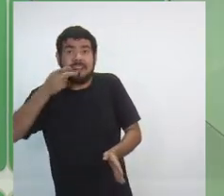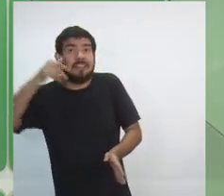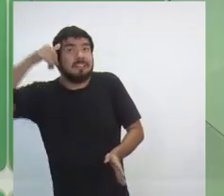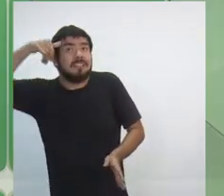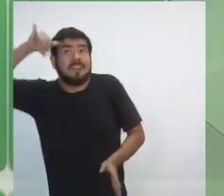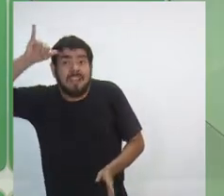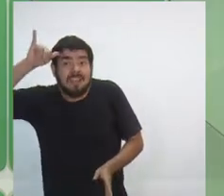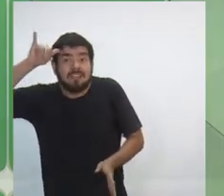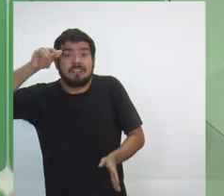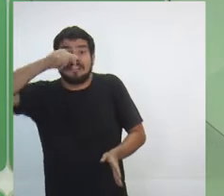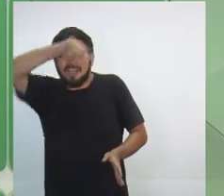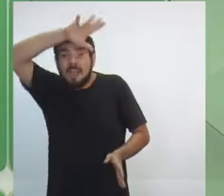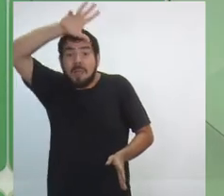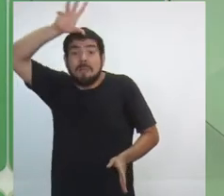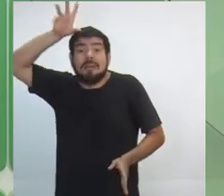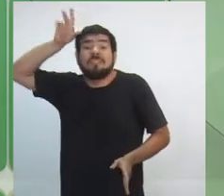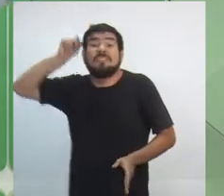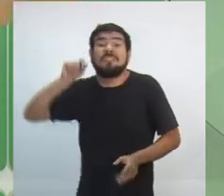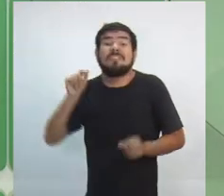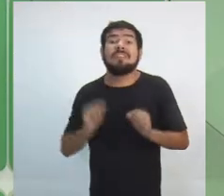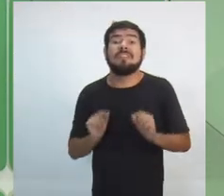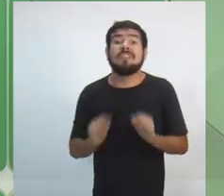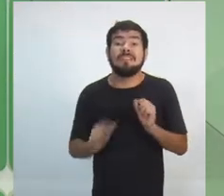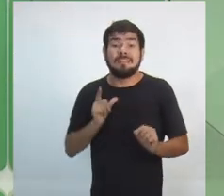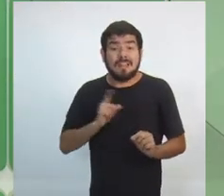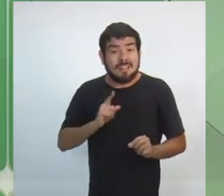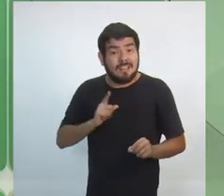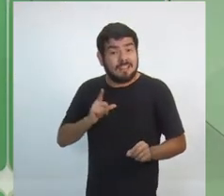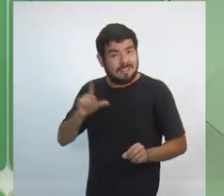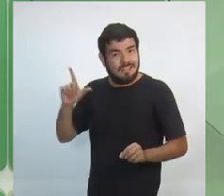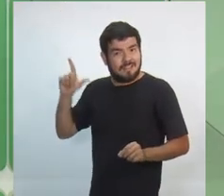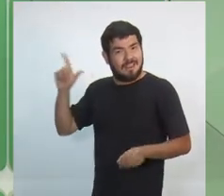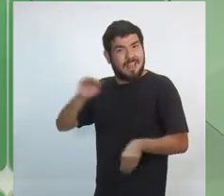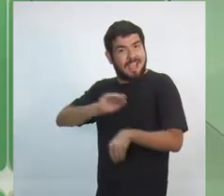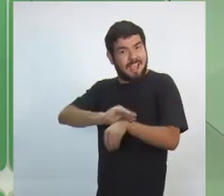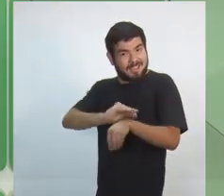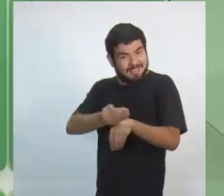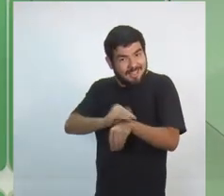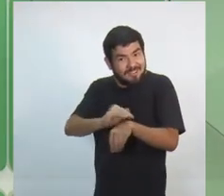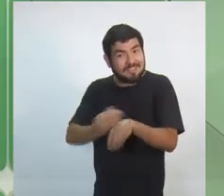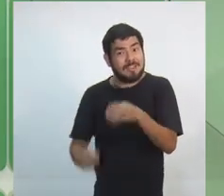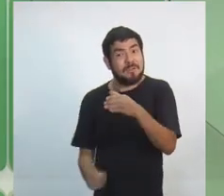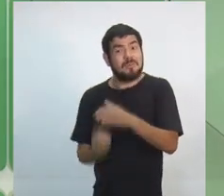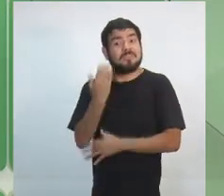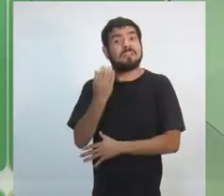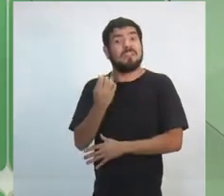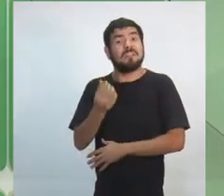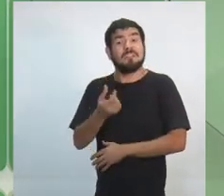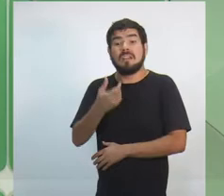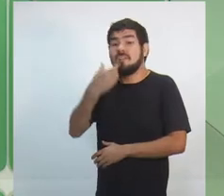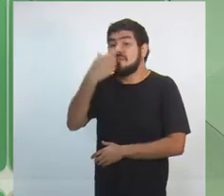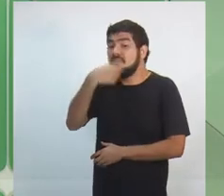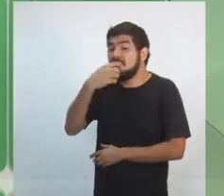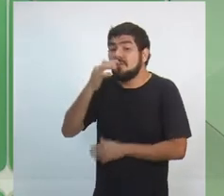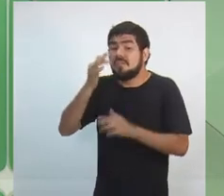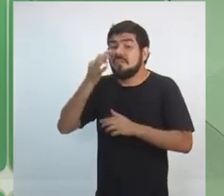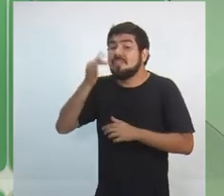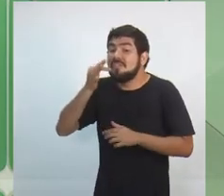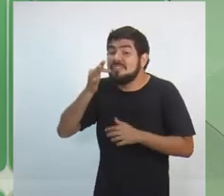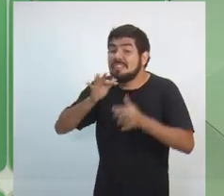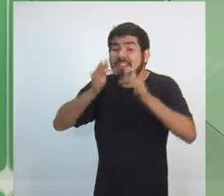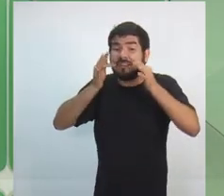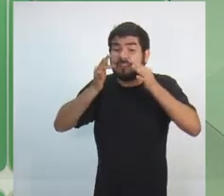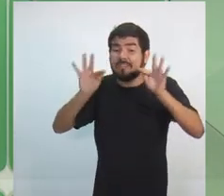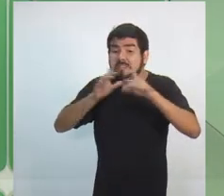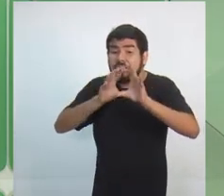entorno de Manaus, você fala na produção que nós temos em Itacoatiara, de frutas. Você fala nos municípios do